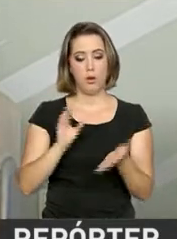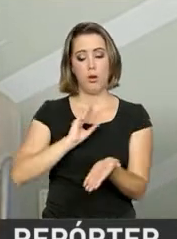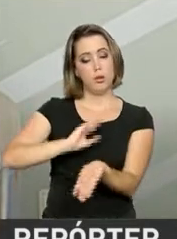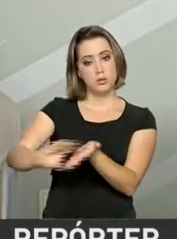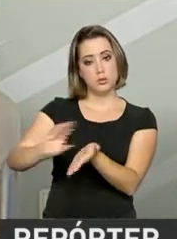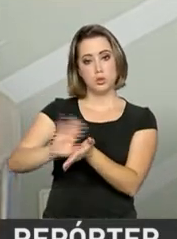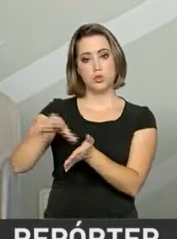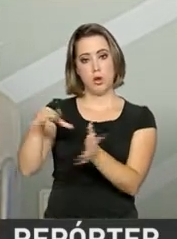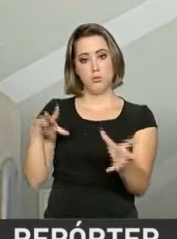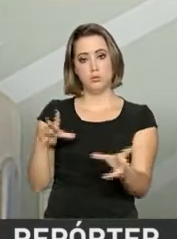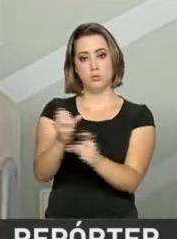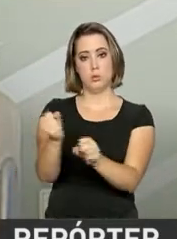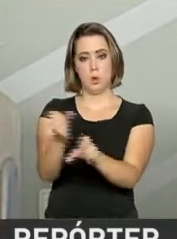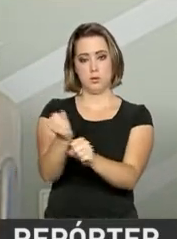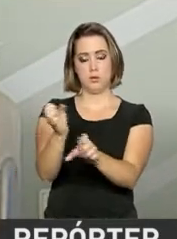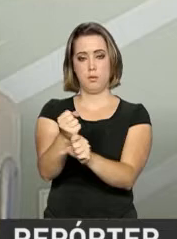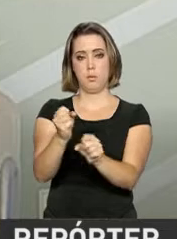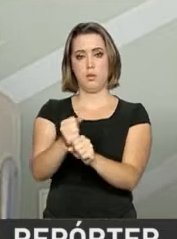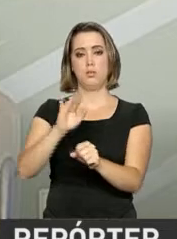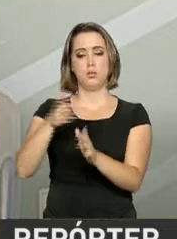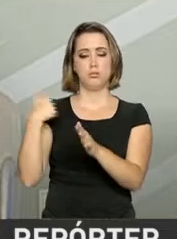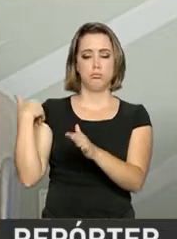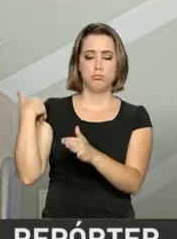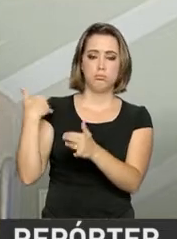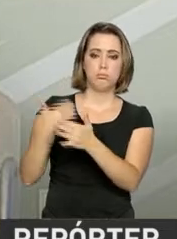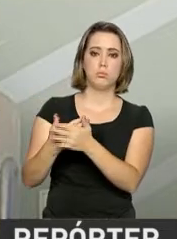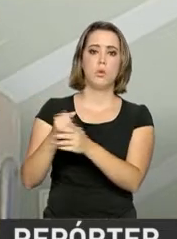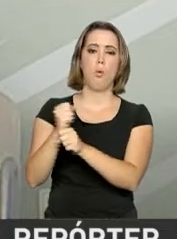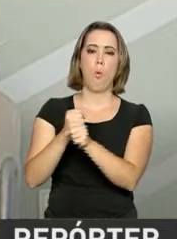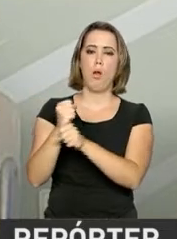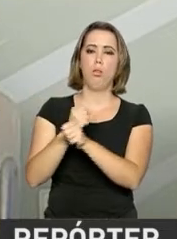já no orçamento e já desde o ano passado